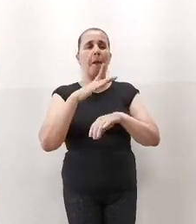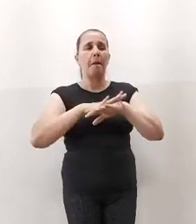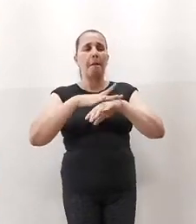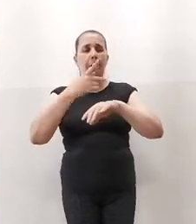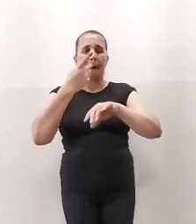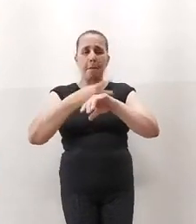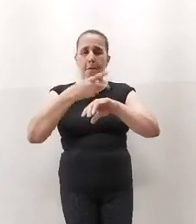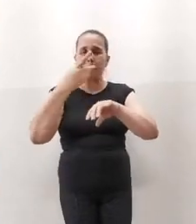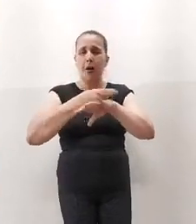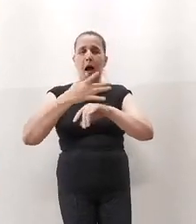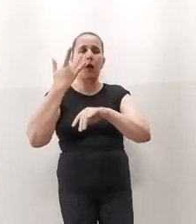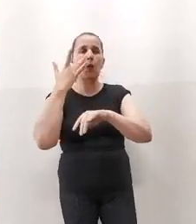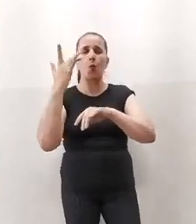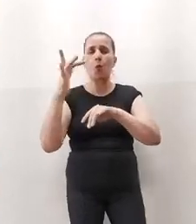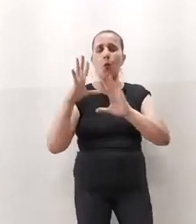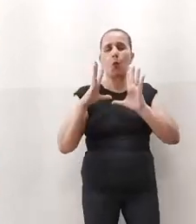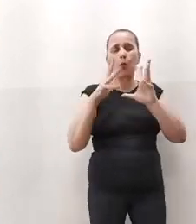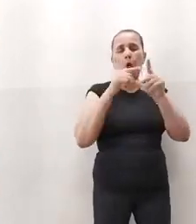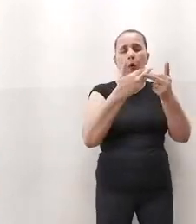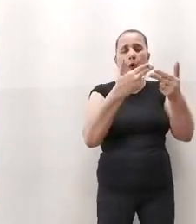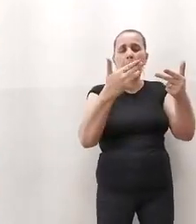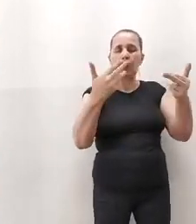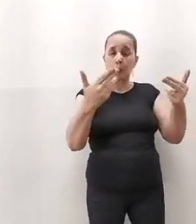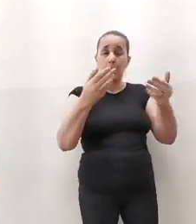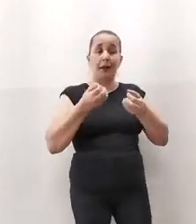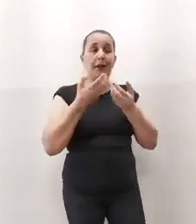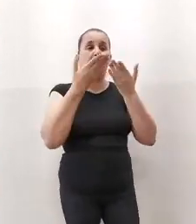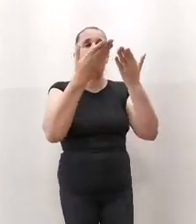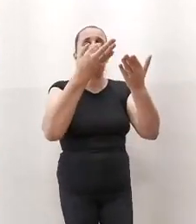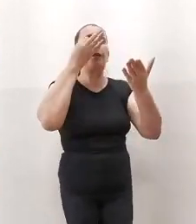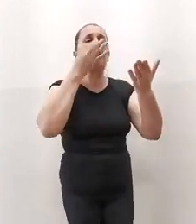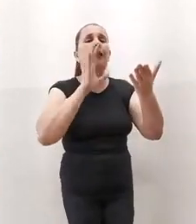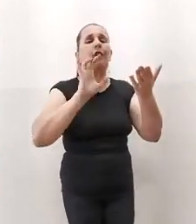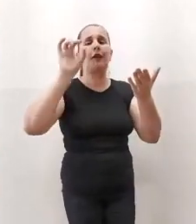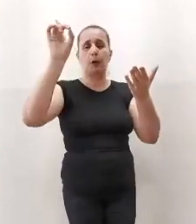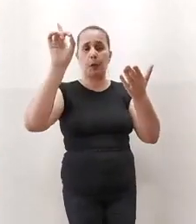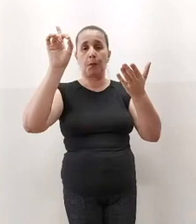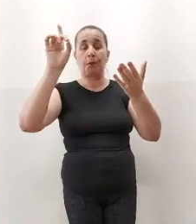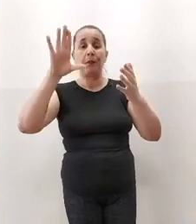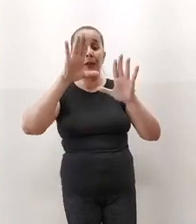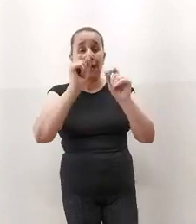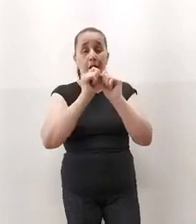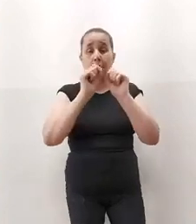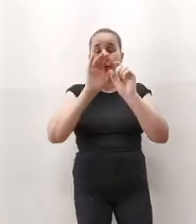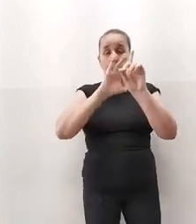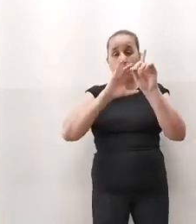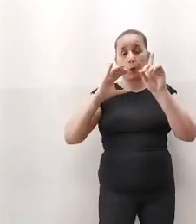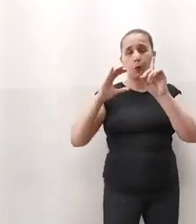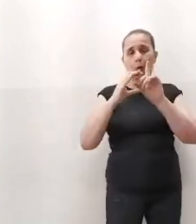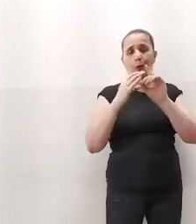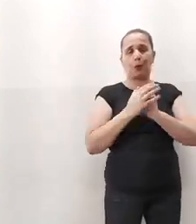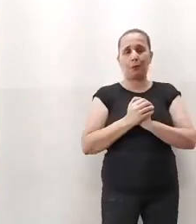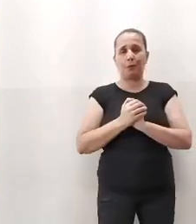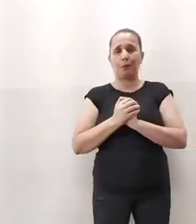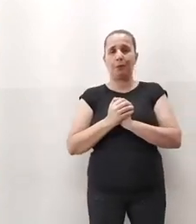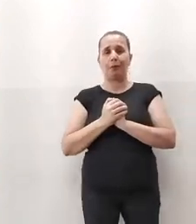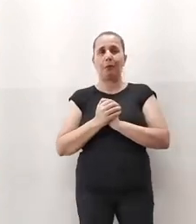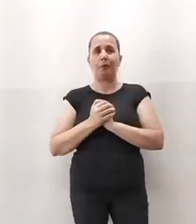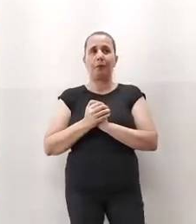os utensílios, e os pôs ali na casa de Deus. E ele fez um grande culto, versículo 2,